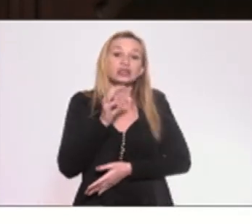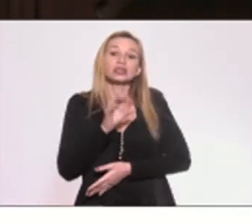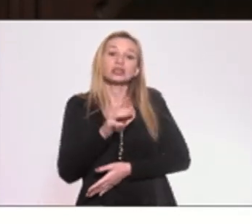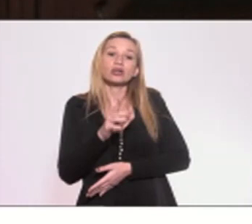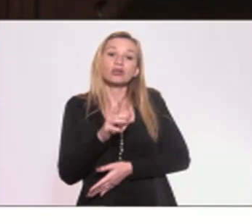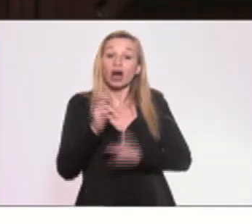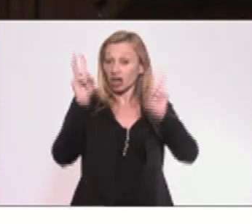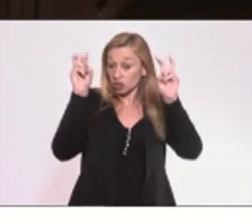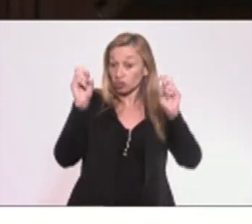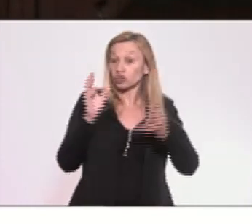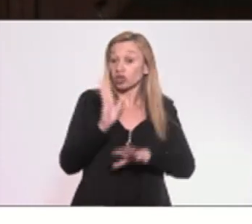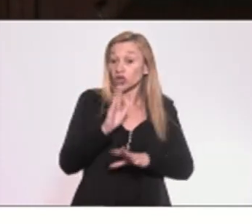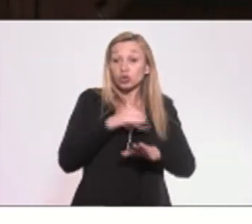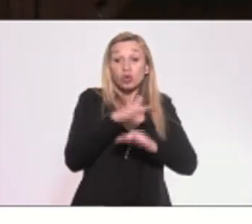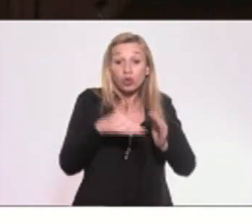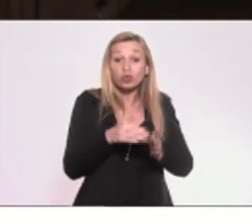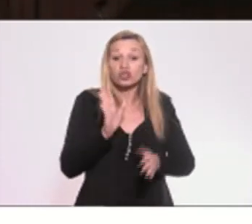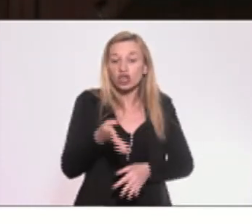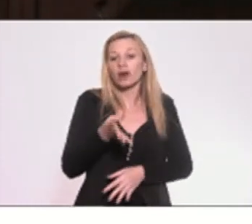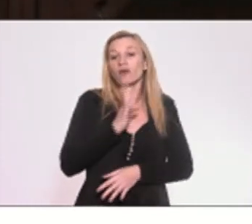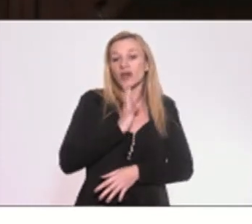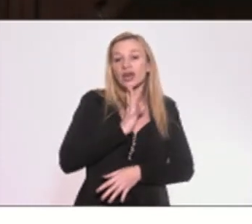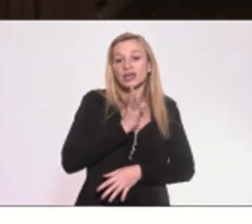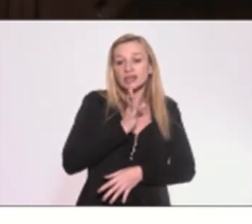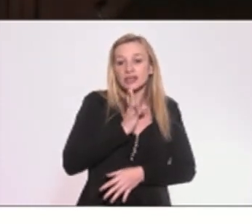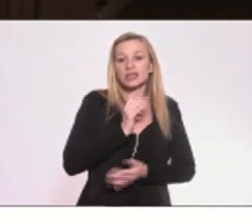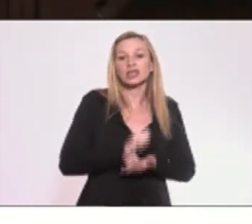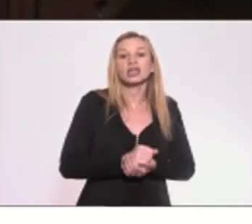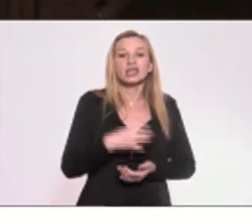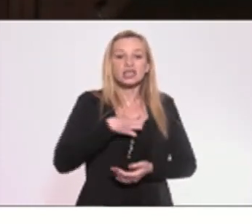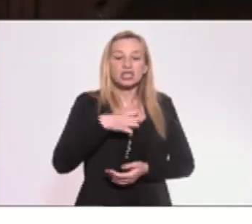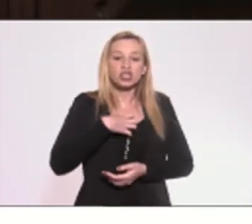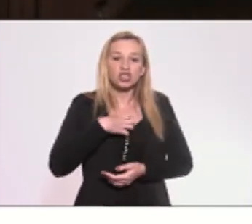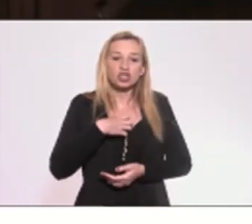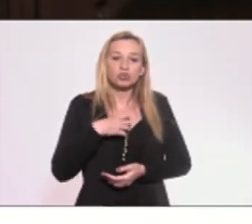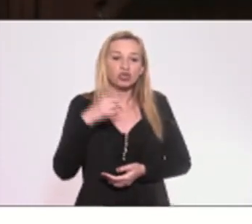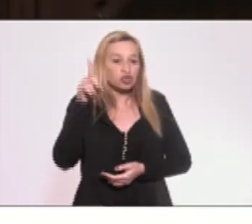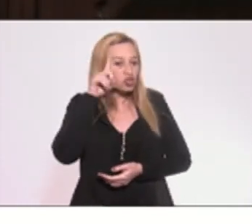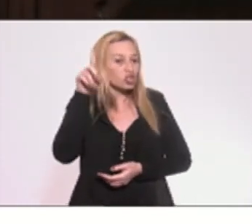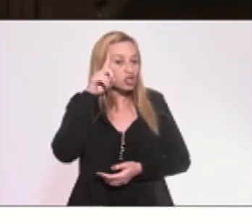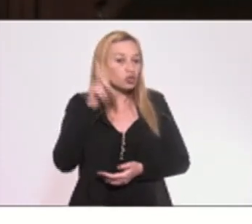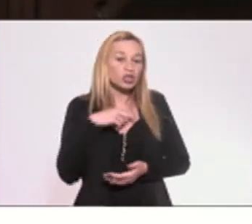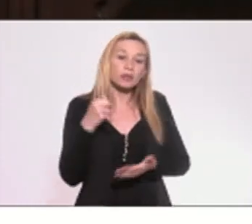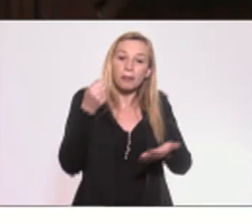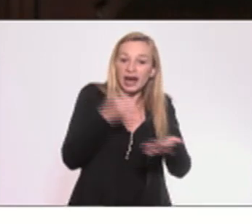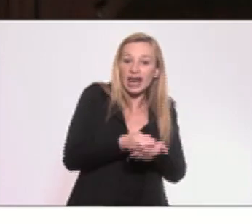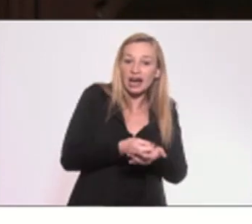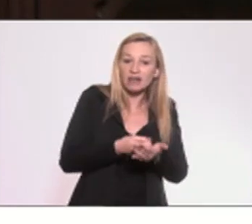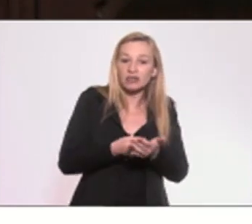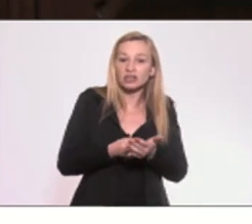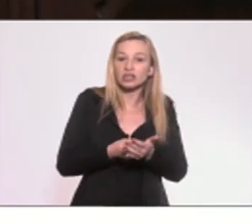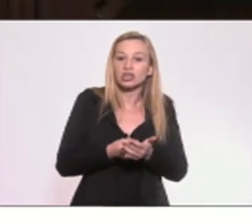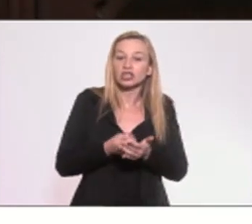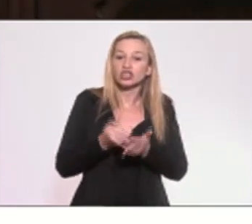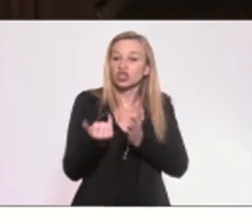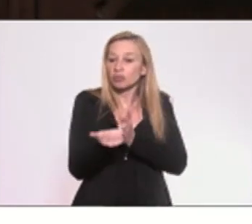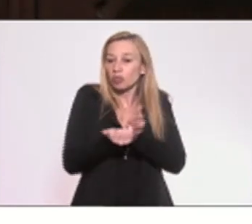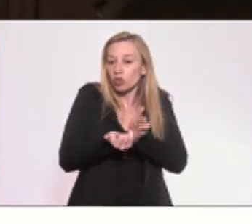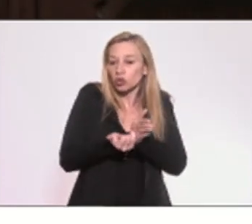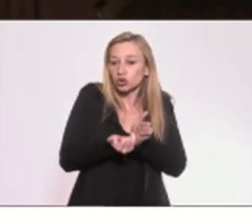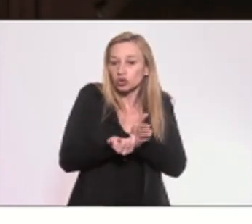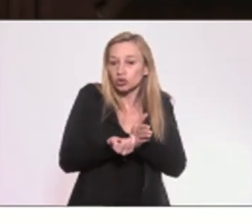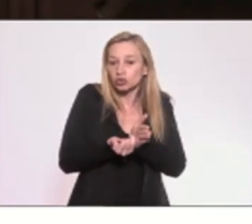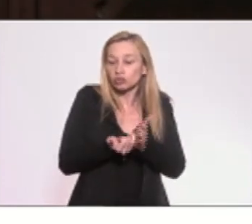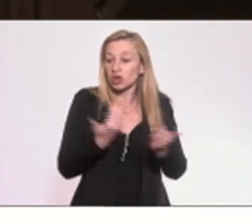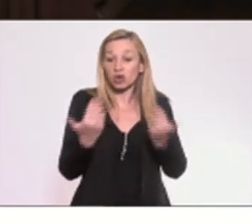públicos. Se nós já sentíamos no dia a dia que o que pagávamos de imposto não condizia com o que o Estado